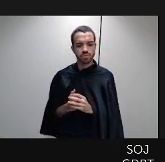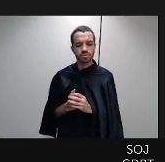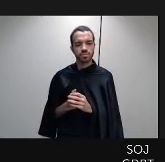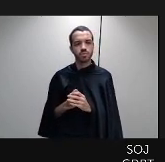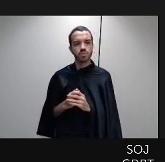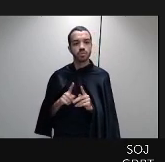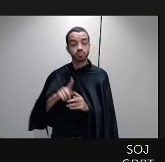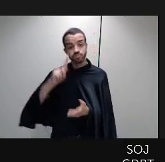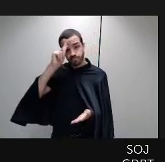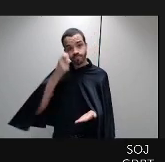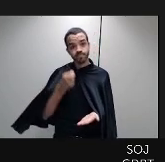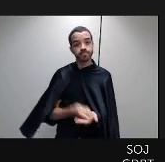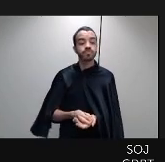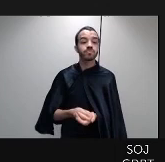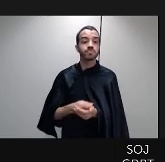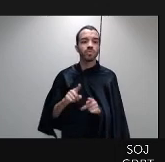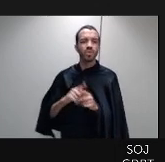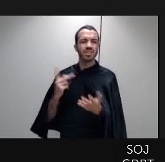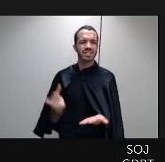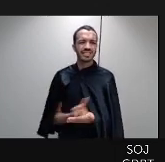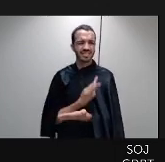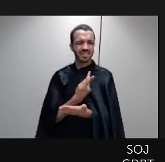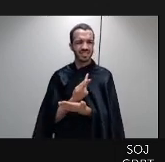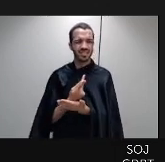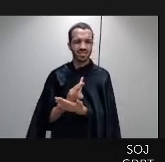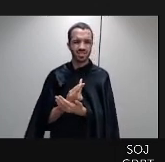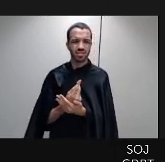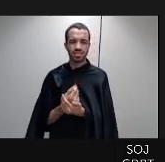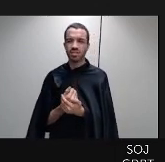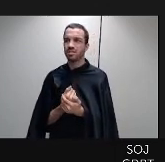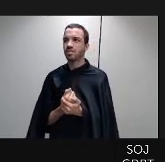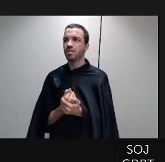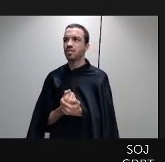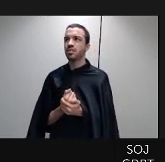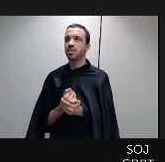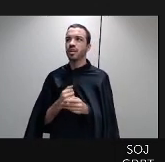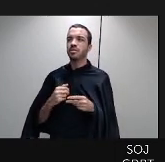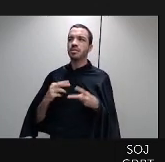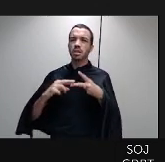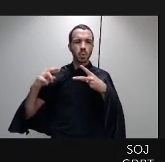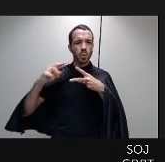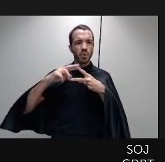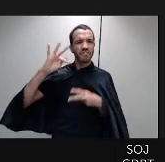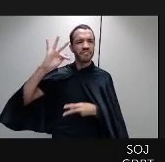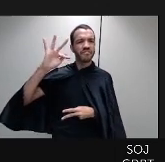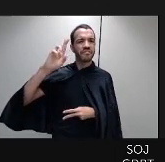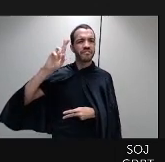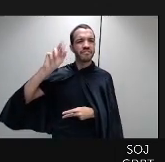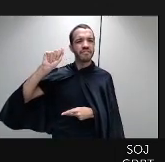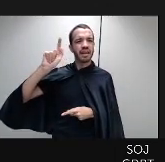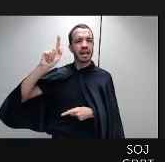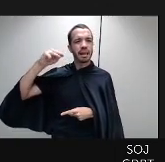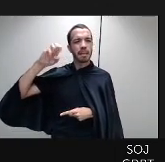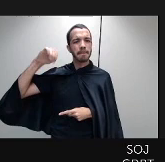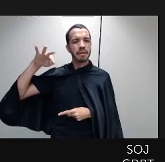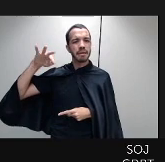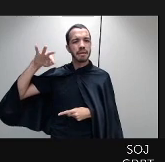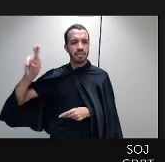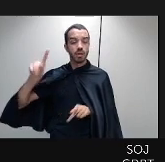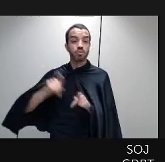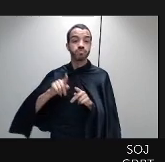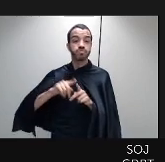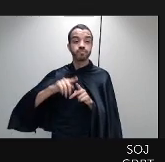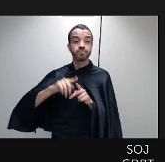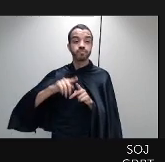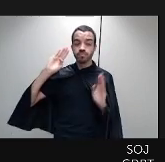do incidente de habilitação de crédito nos alimentar nos termos da fundamentação eu estou